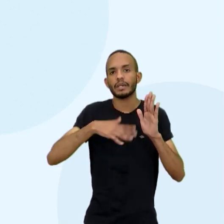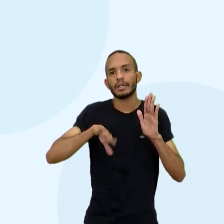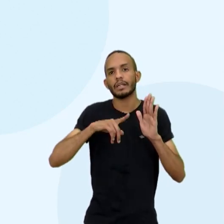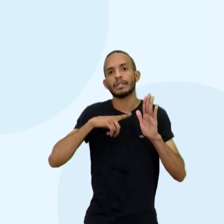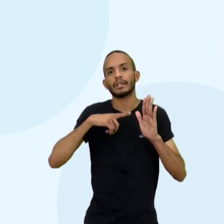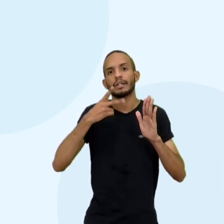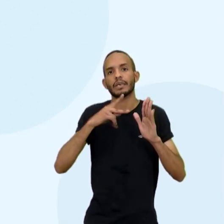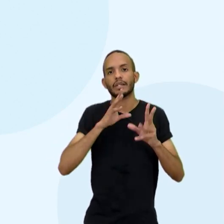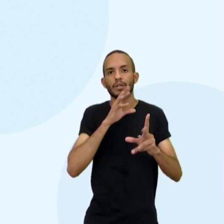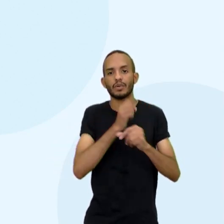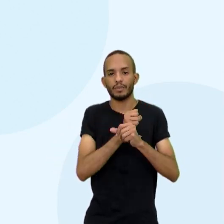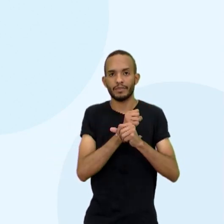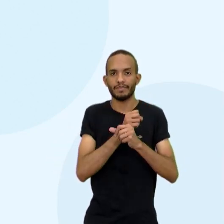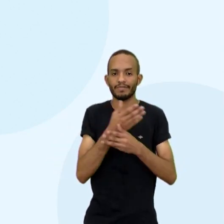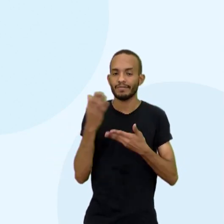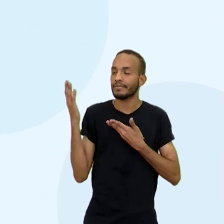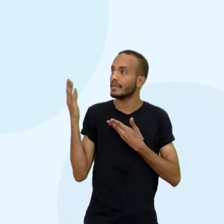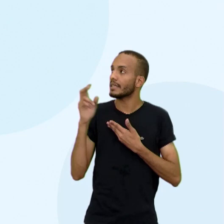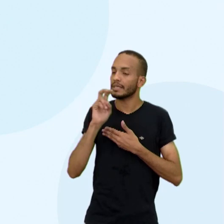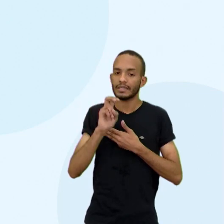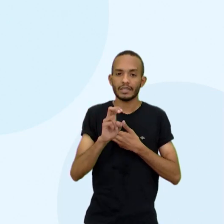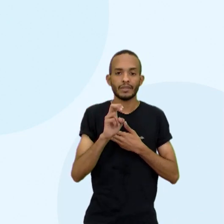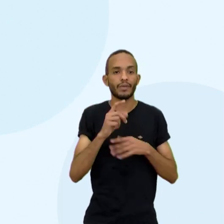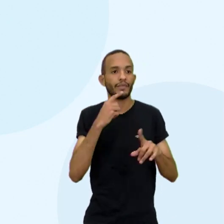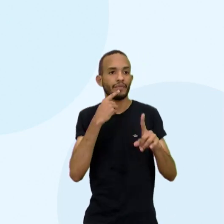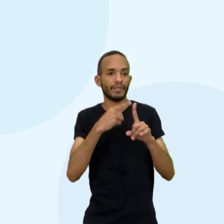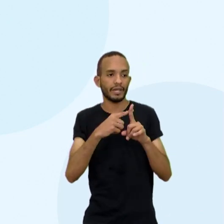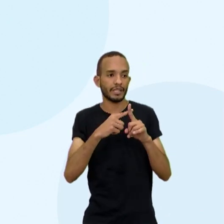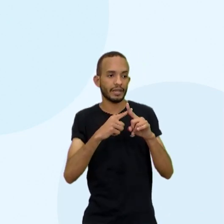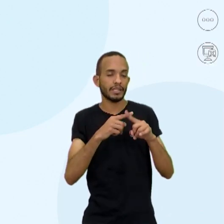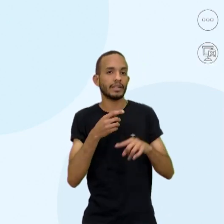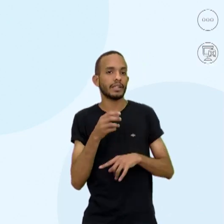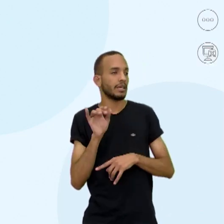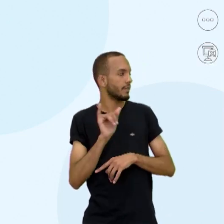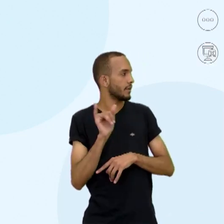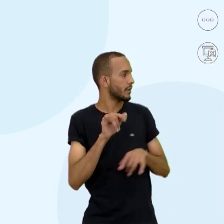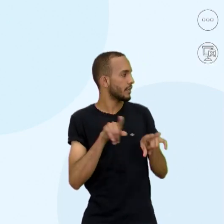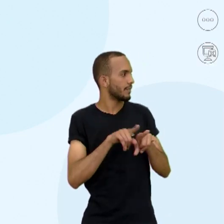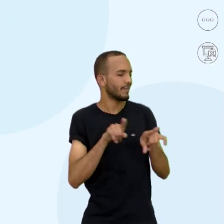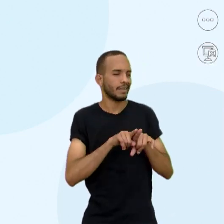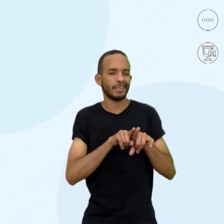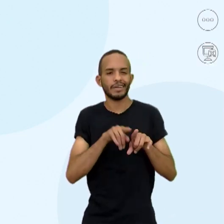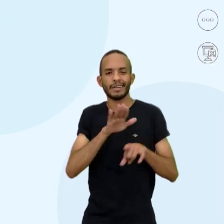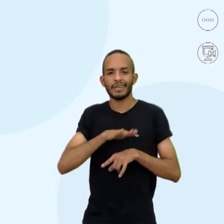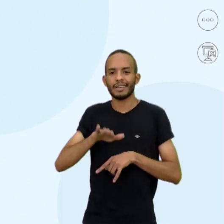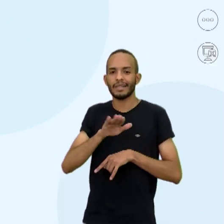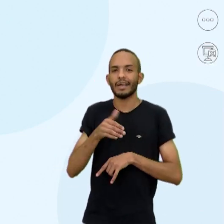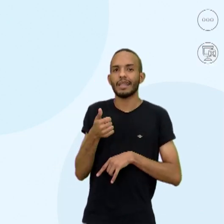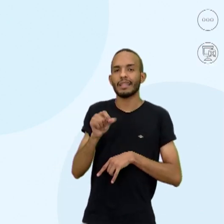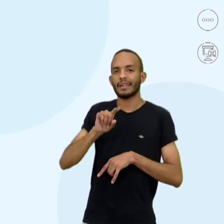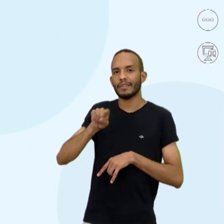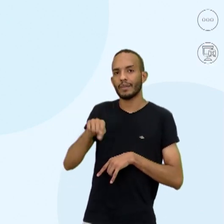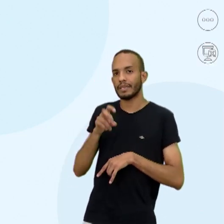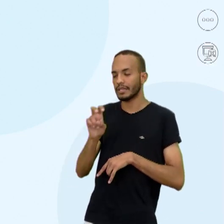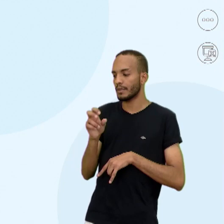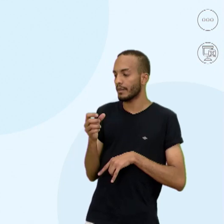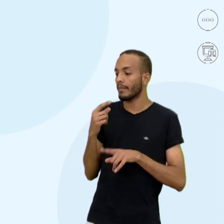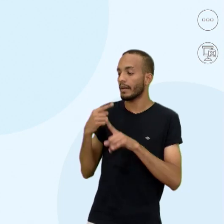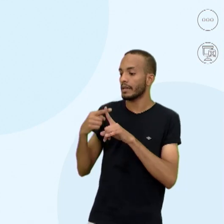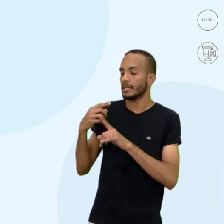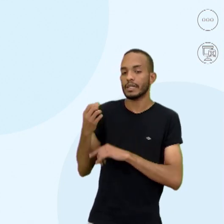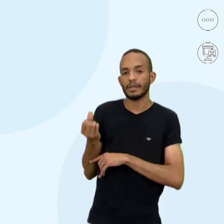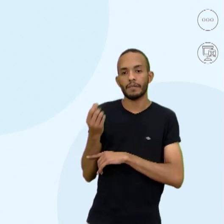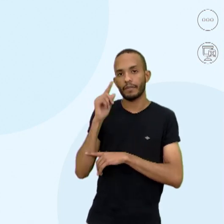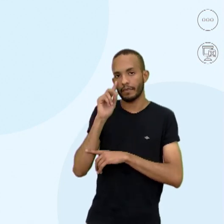essa continha cruzadinha, ó. 5 vezes Y tem que ser igual a 10,5 vezes 6. Olha o que eu